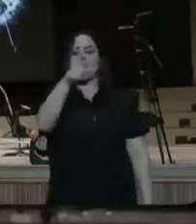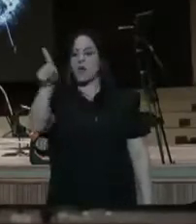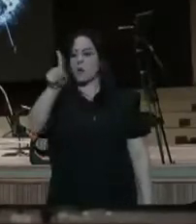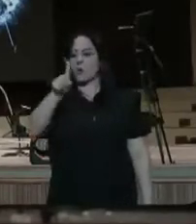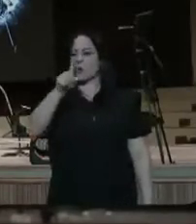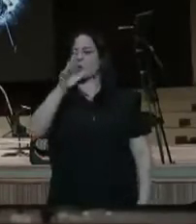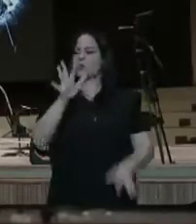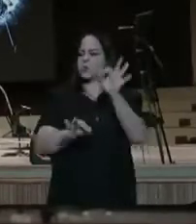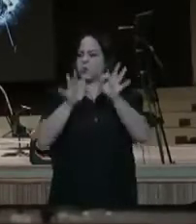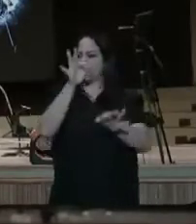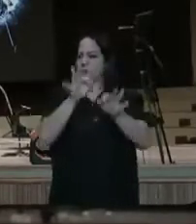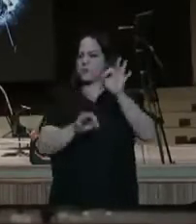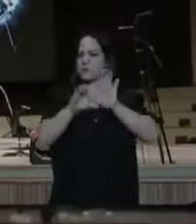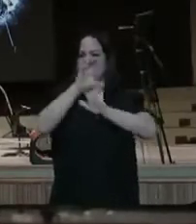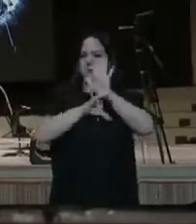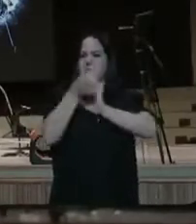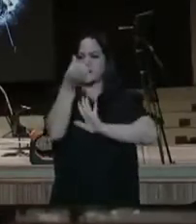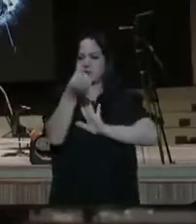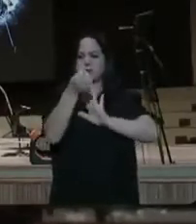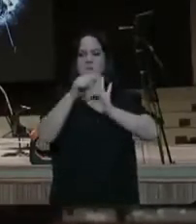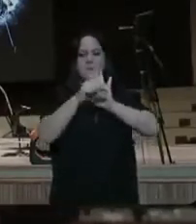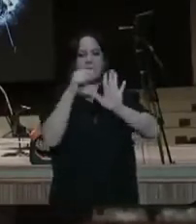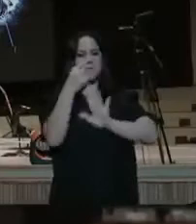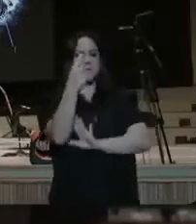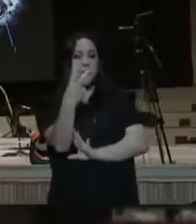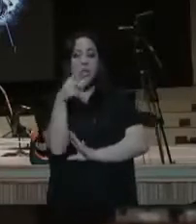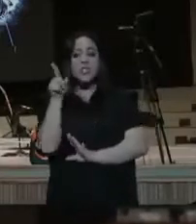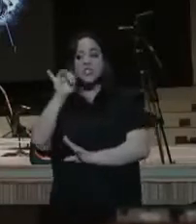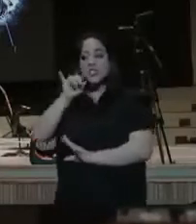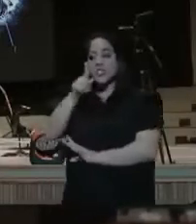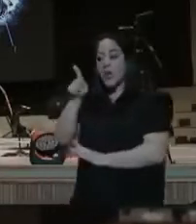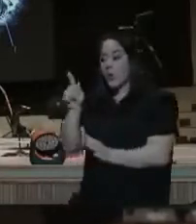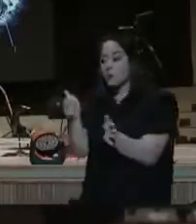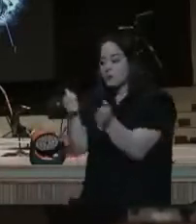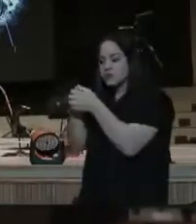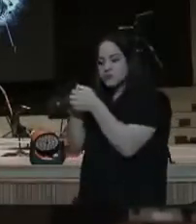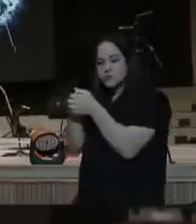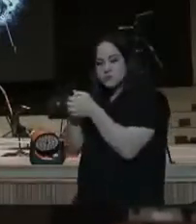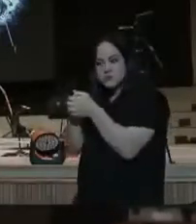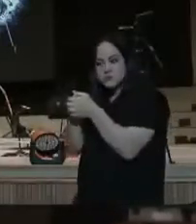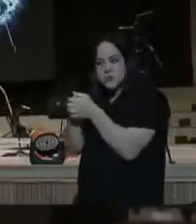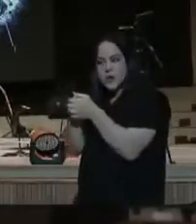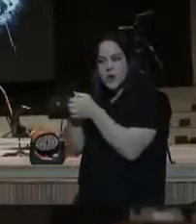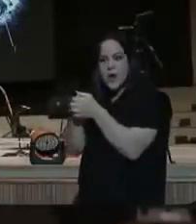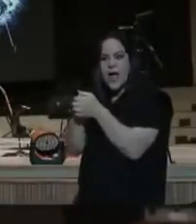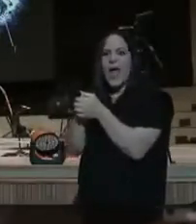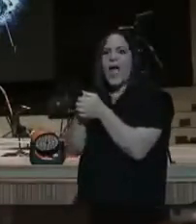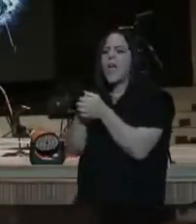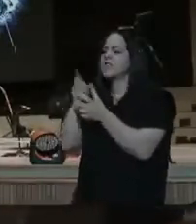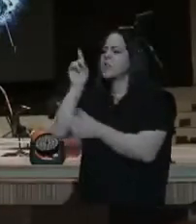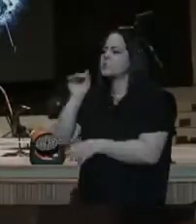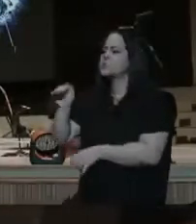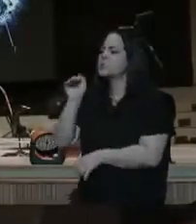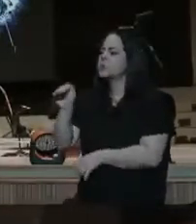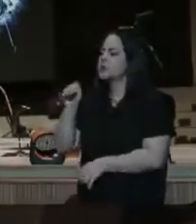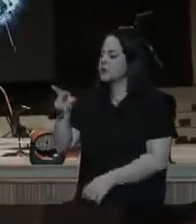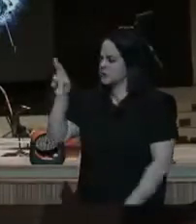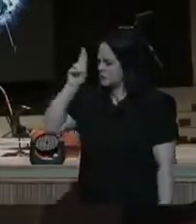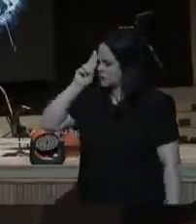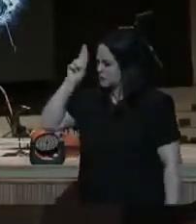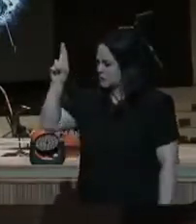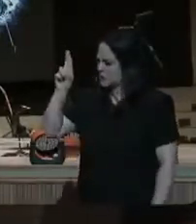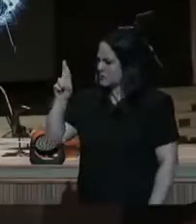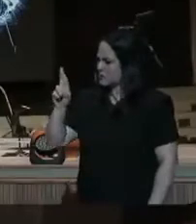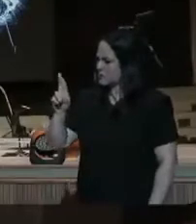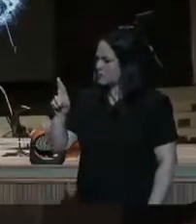3/12 literalmente escondido dos media anitas de deus chega para o homem covarde diz o senhor é contigo